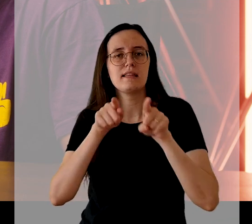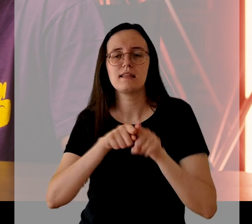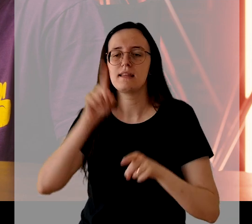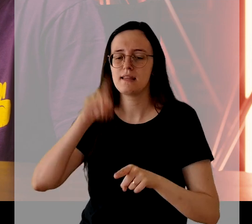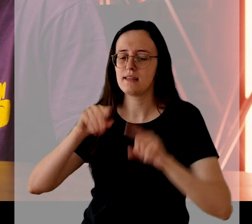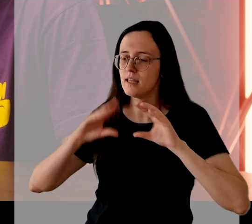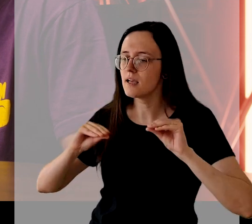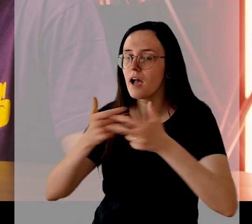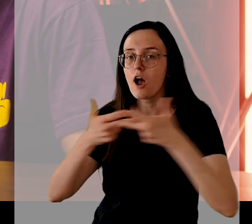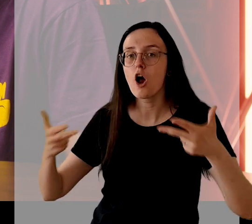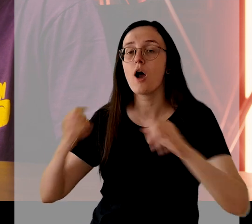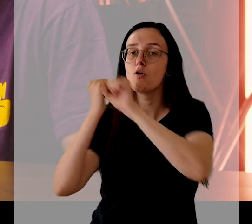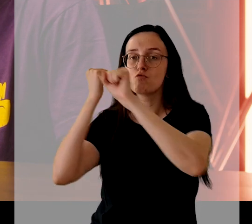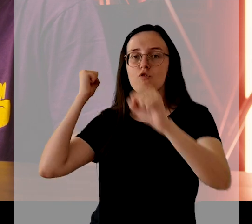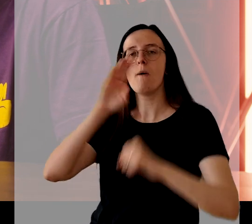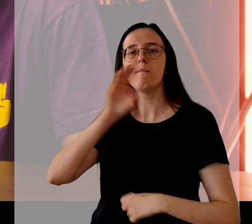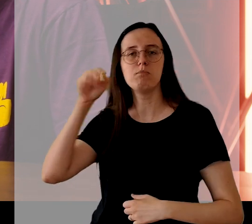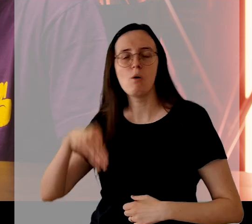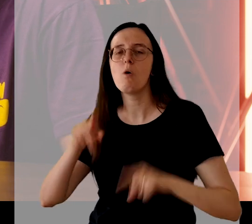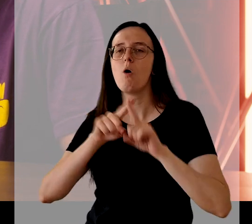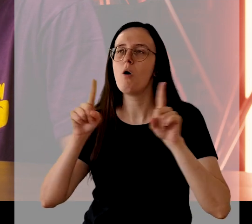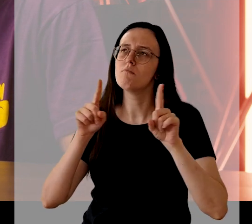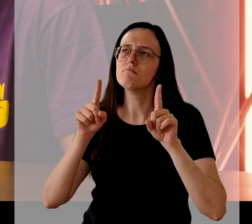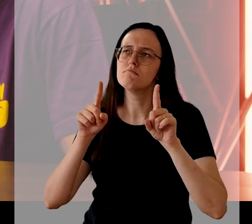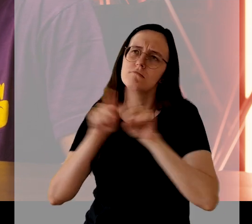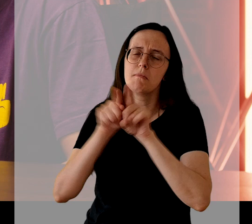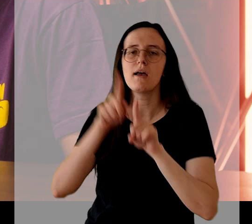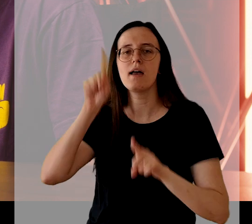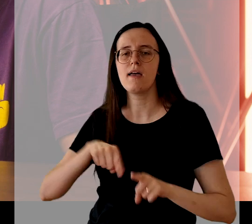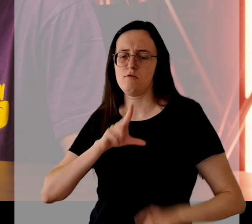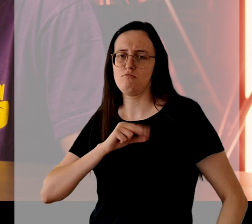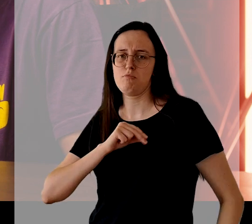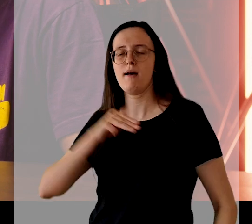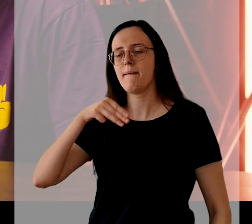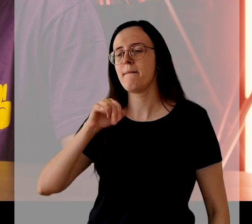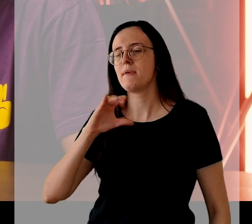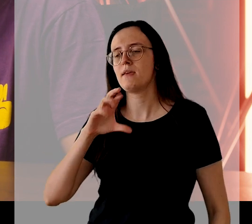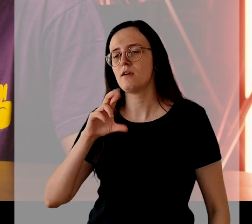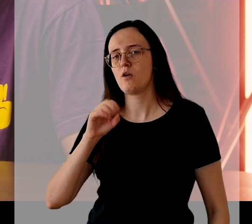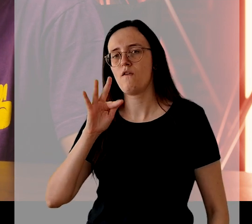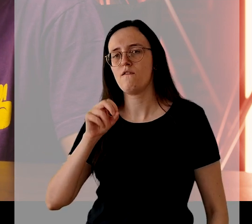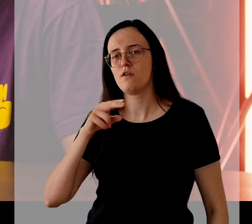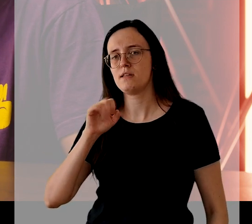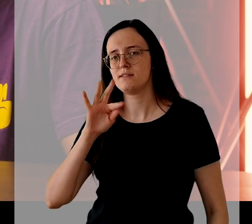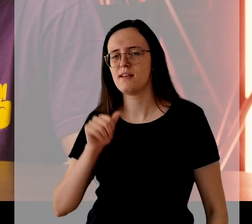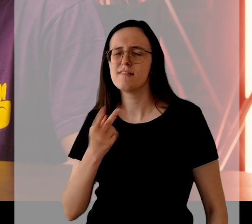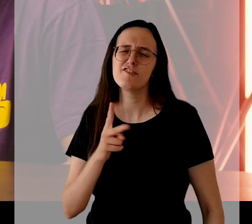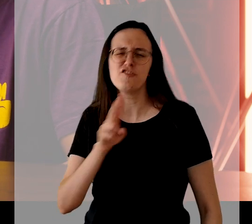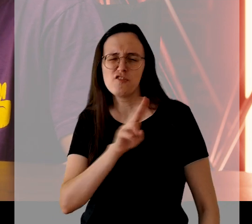tenha um operador, uma operadora de boom, ou microfonista, tem esses dois nomes, que é a pessoa